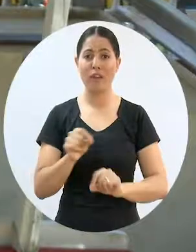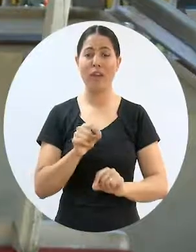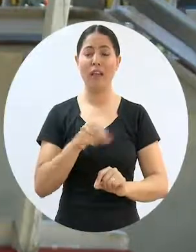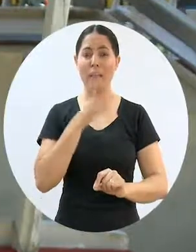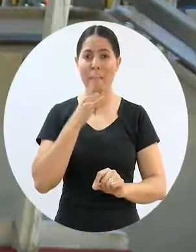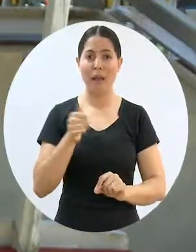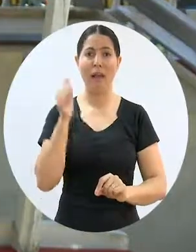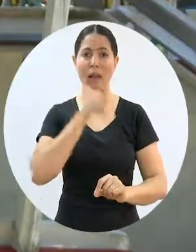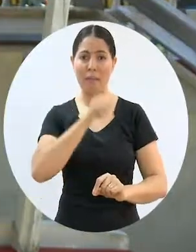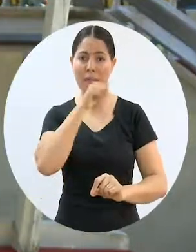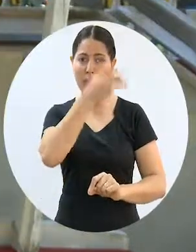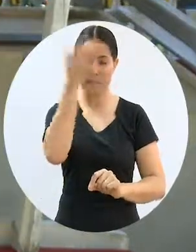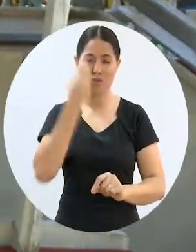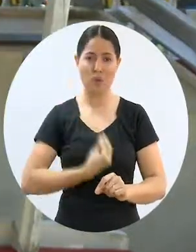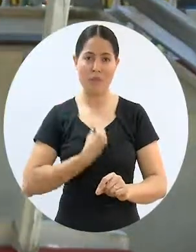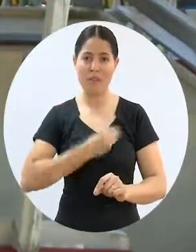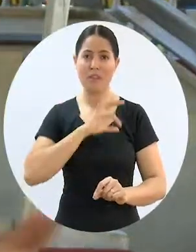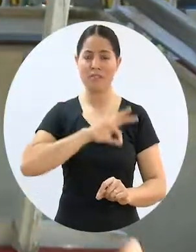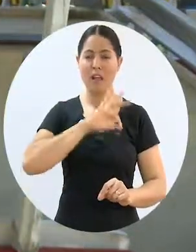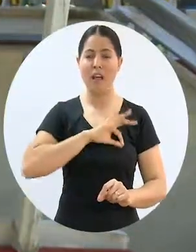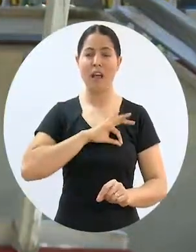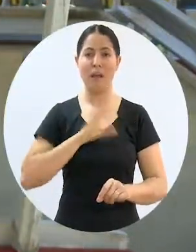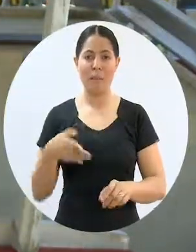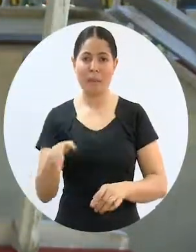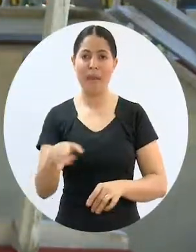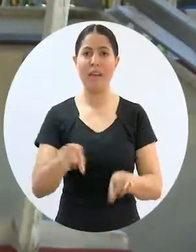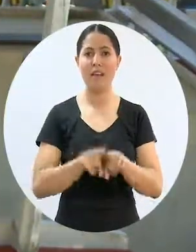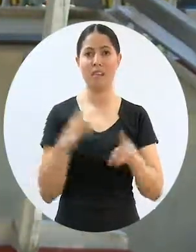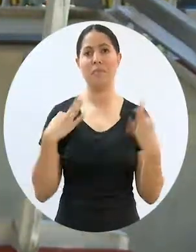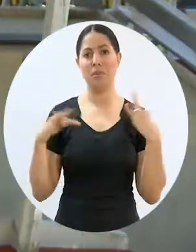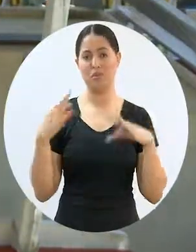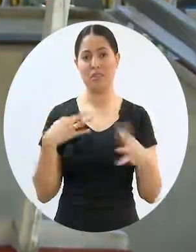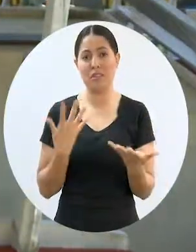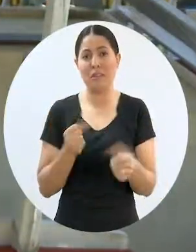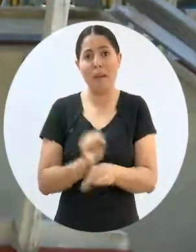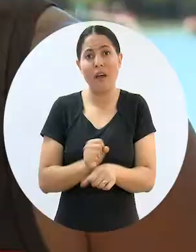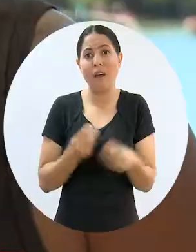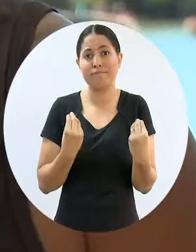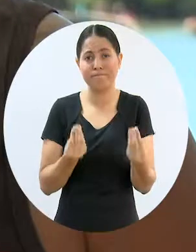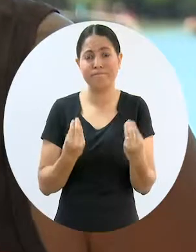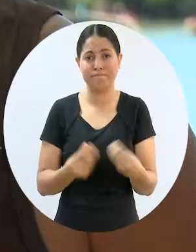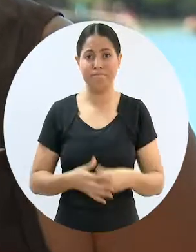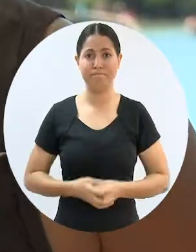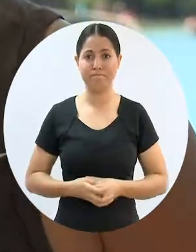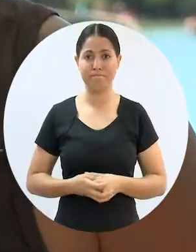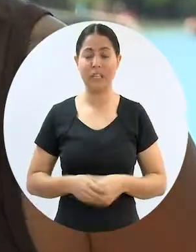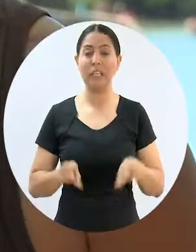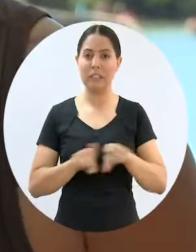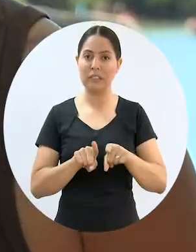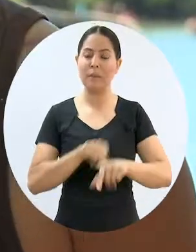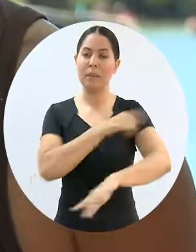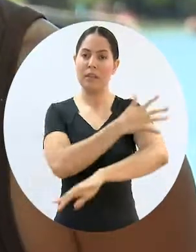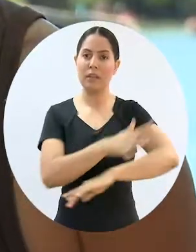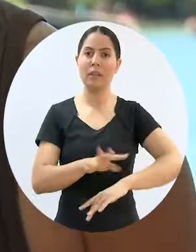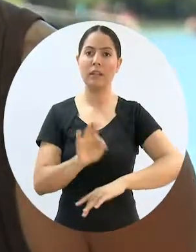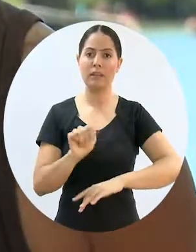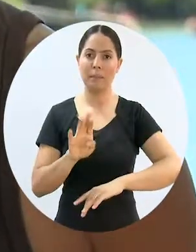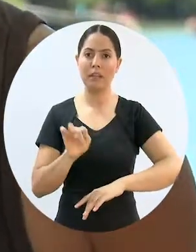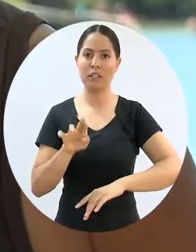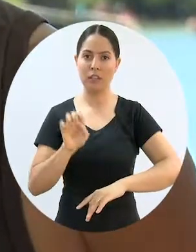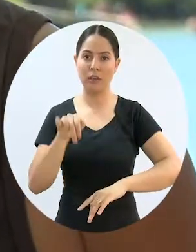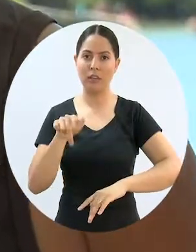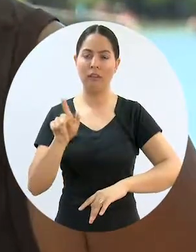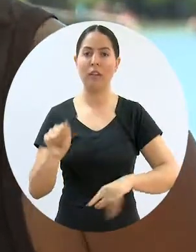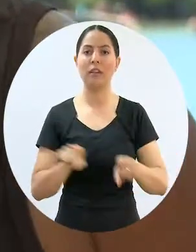família parados, quem vive de pesca e quem vive de turismo, né? E a gente que são pescador, entendeu? Aqui um pouco, aqui Tabatinga, Búzios,